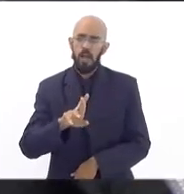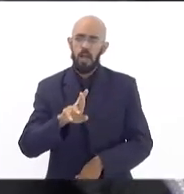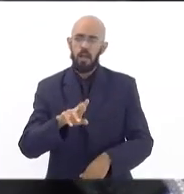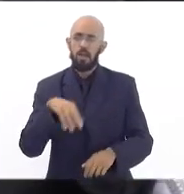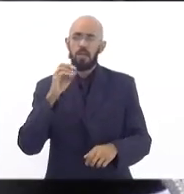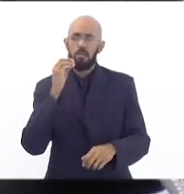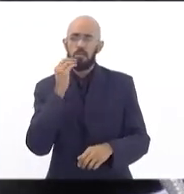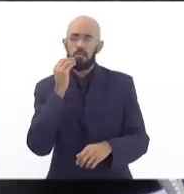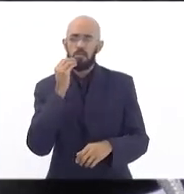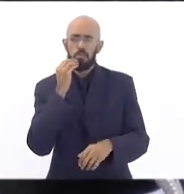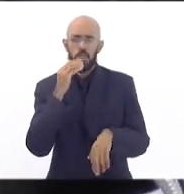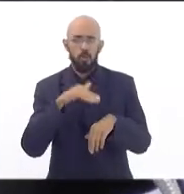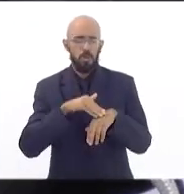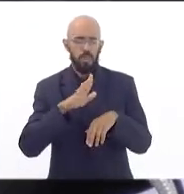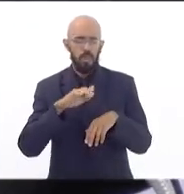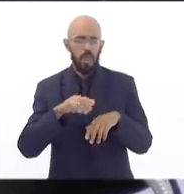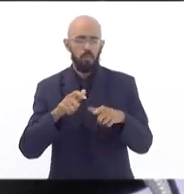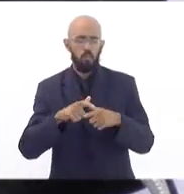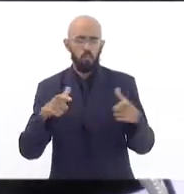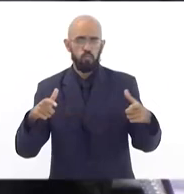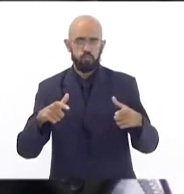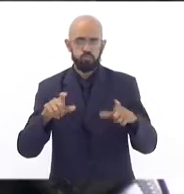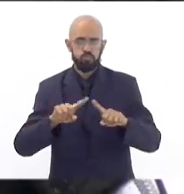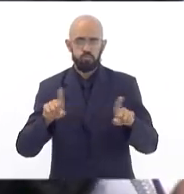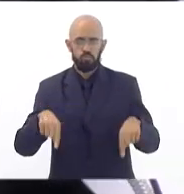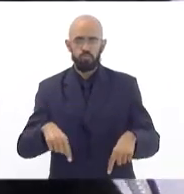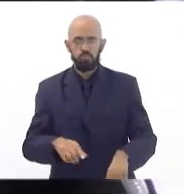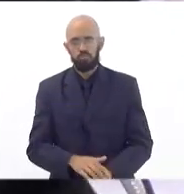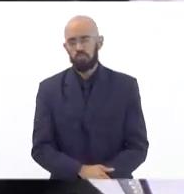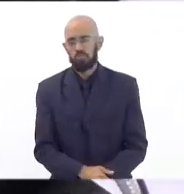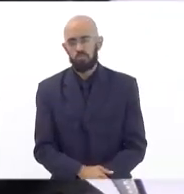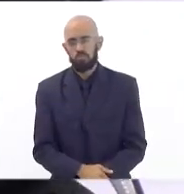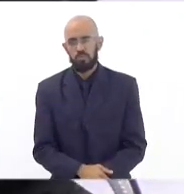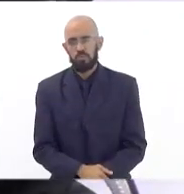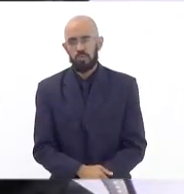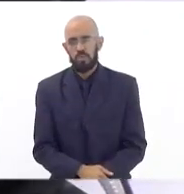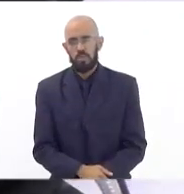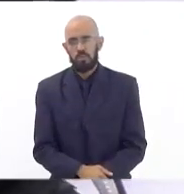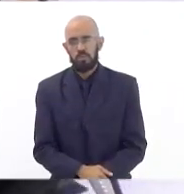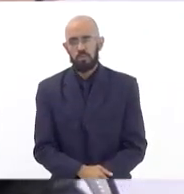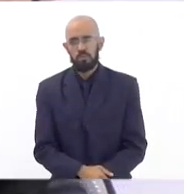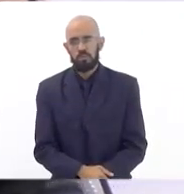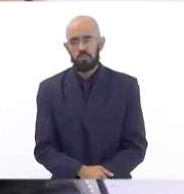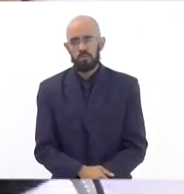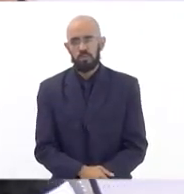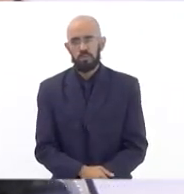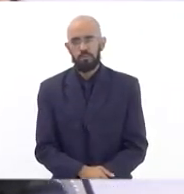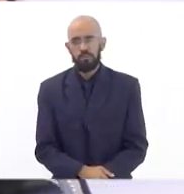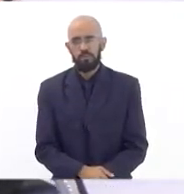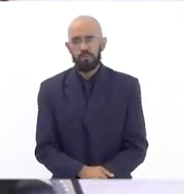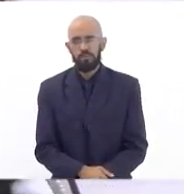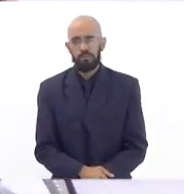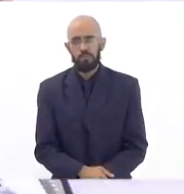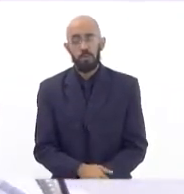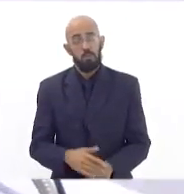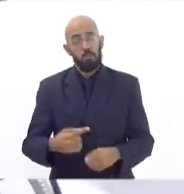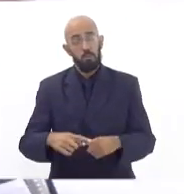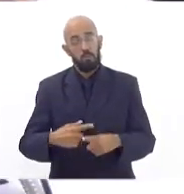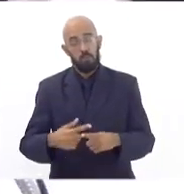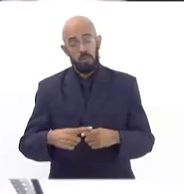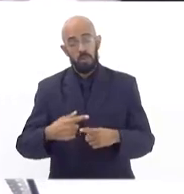poder aumentar o quantitativo que por exemplo quando foi apresentada aqui é pelo pelo cartão da